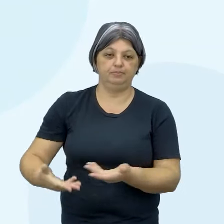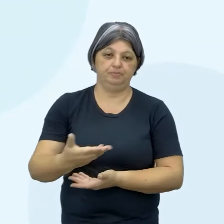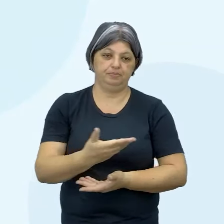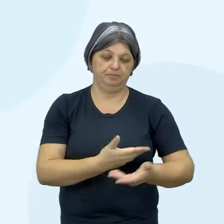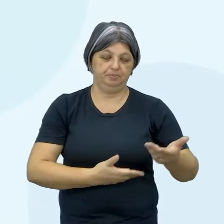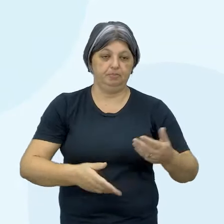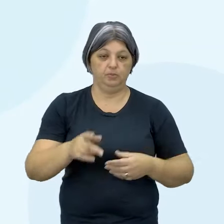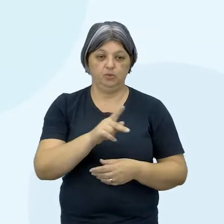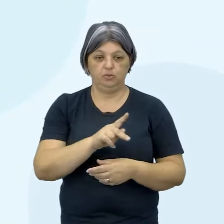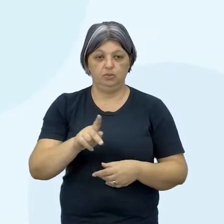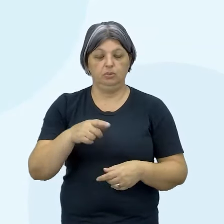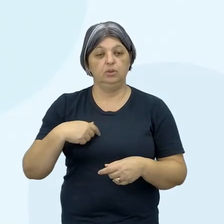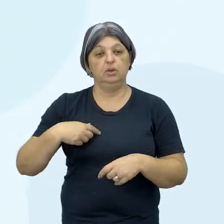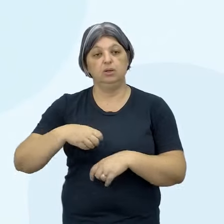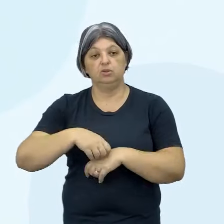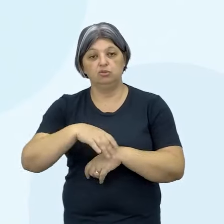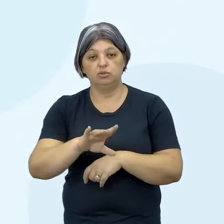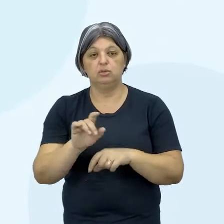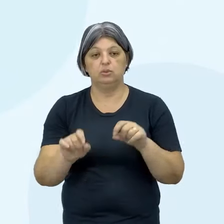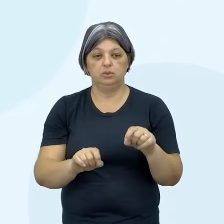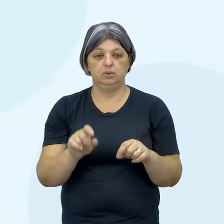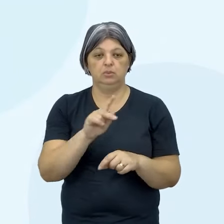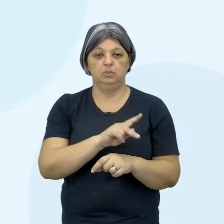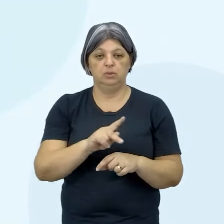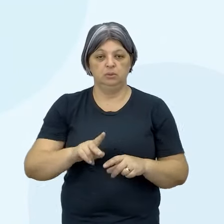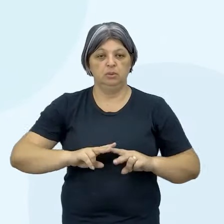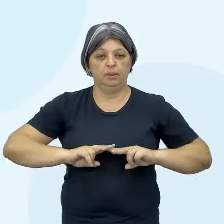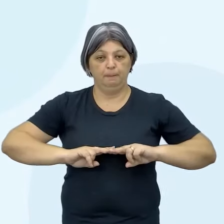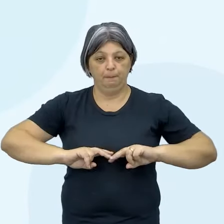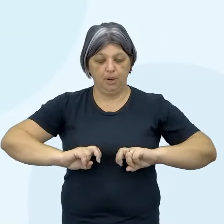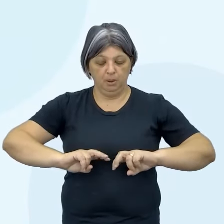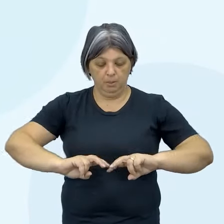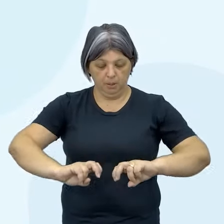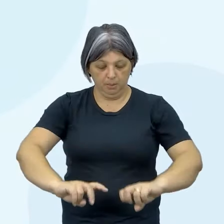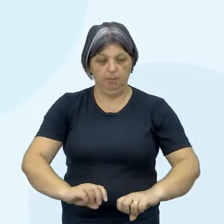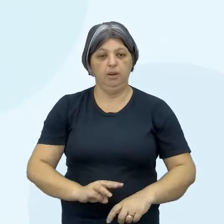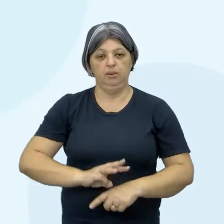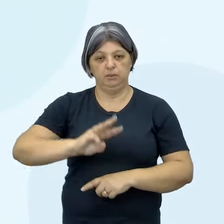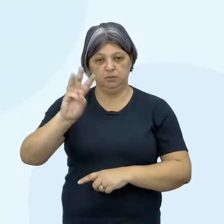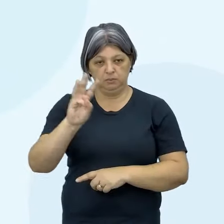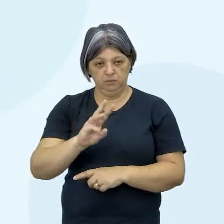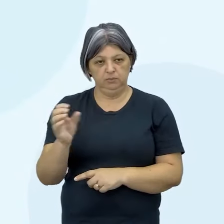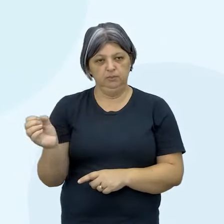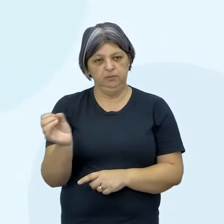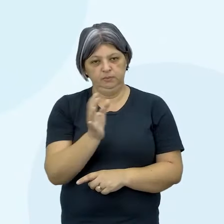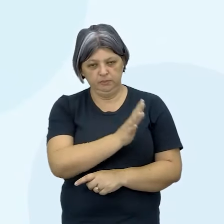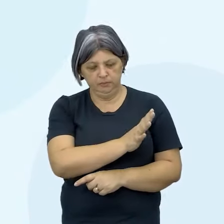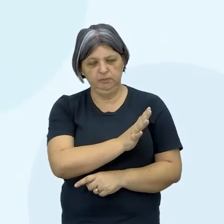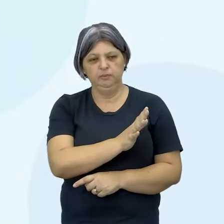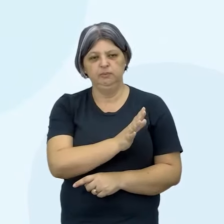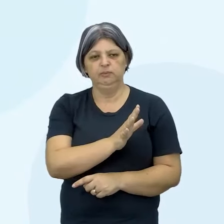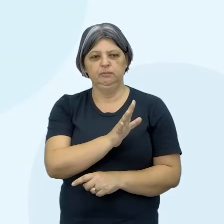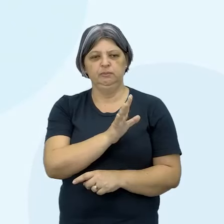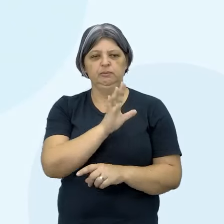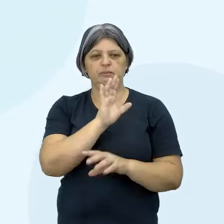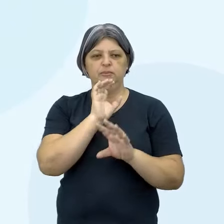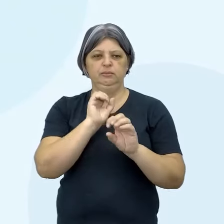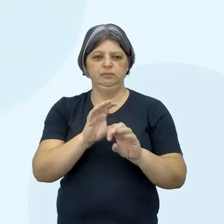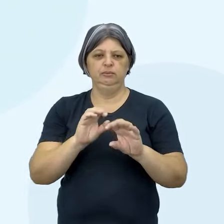nós sugerimos, né? Que o professor explore, né, no site do Novo Ensino Médio, né,